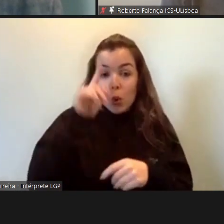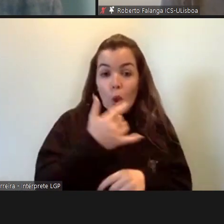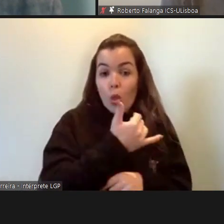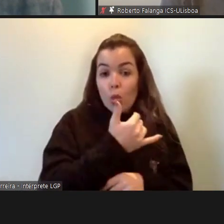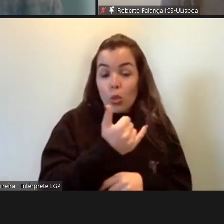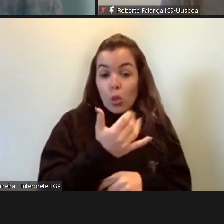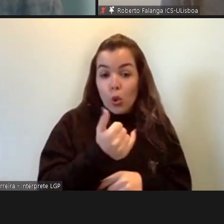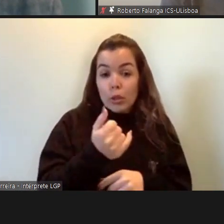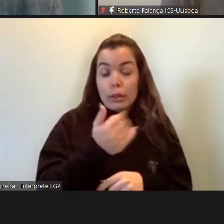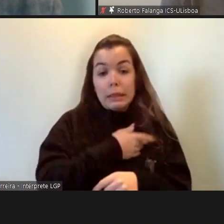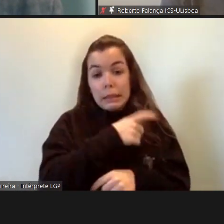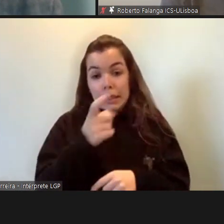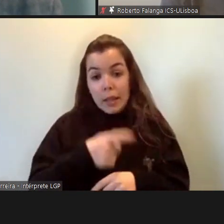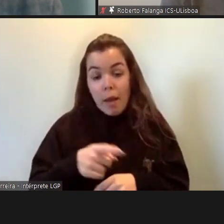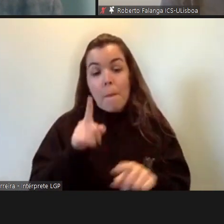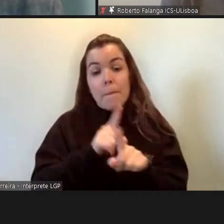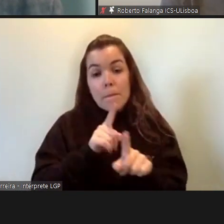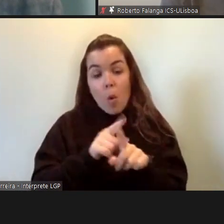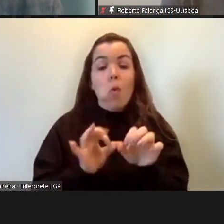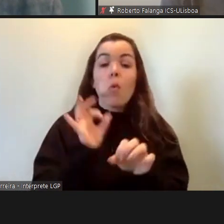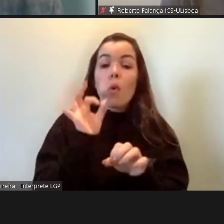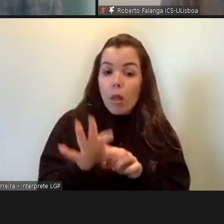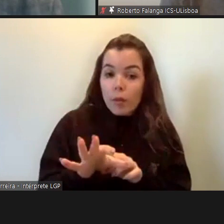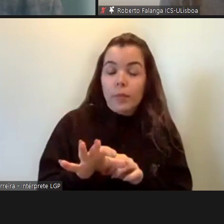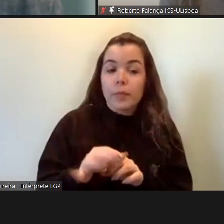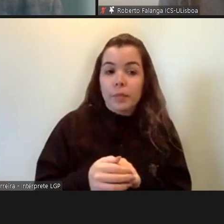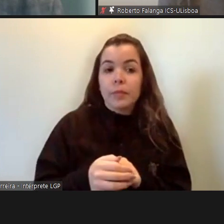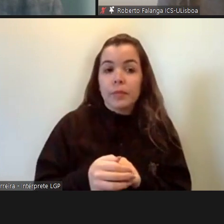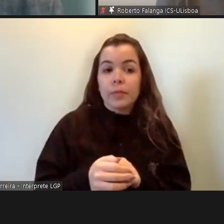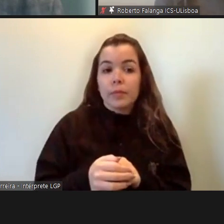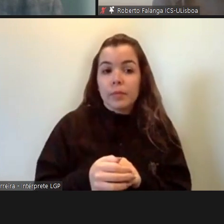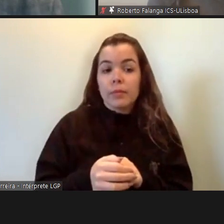mesmo uma recomendação que